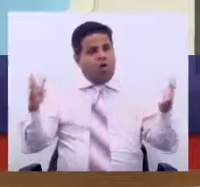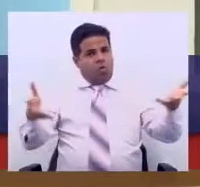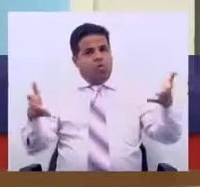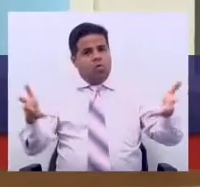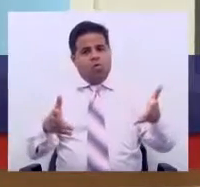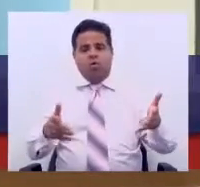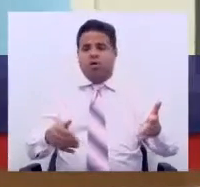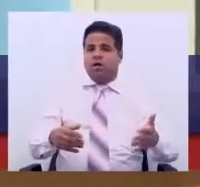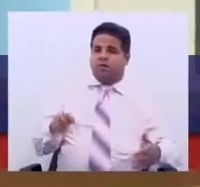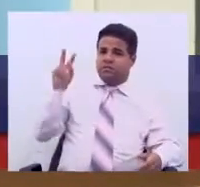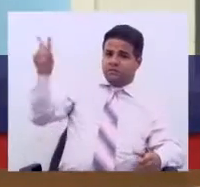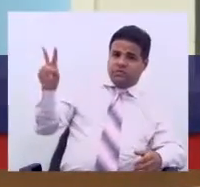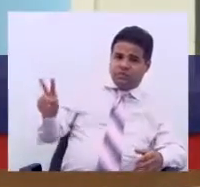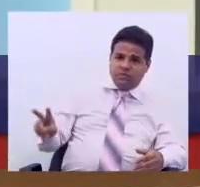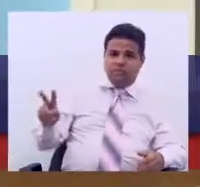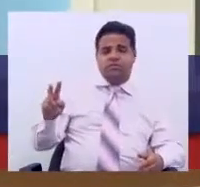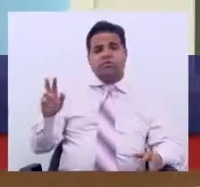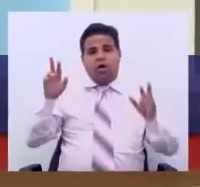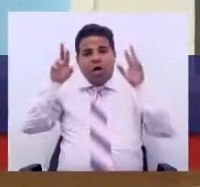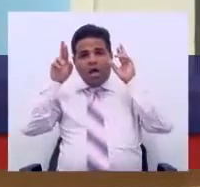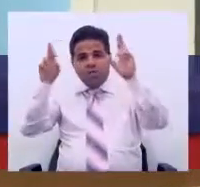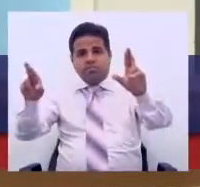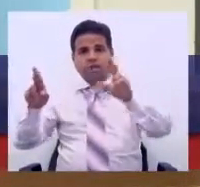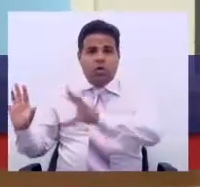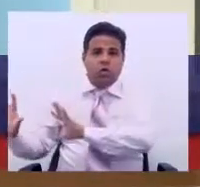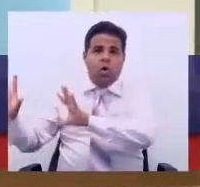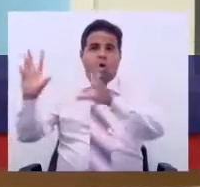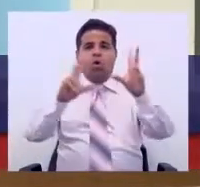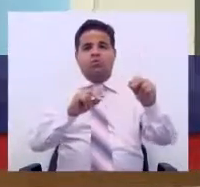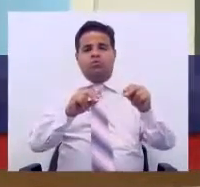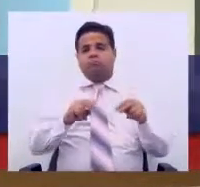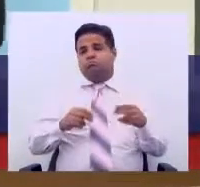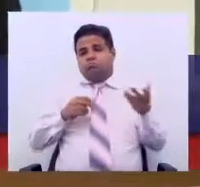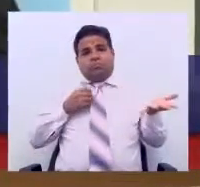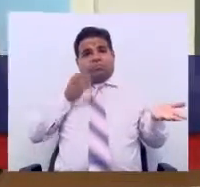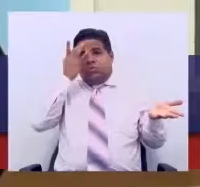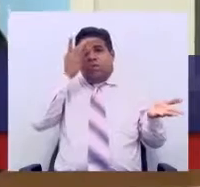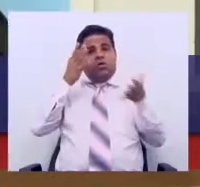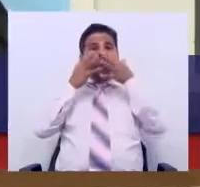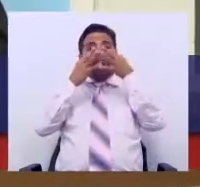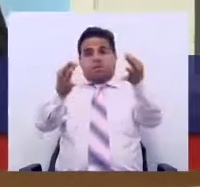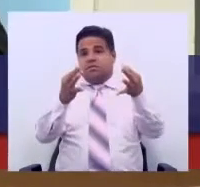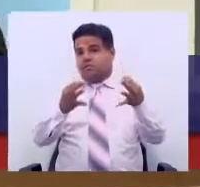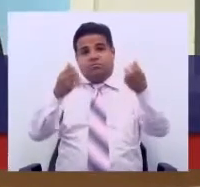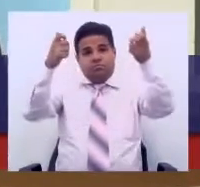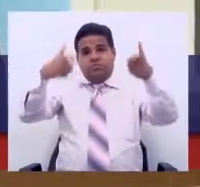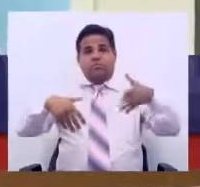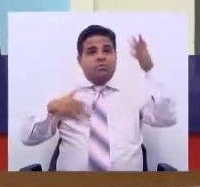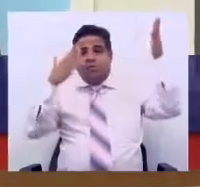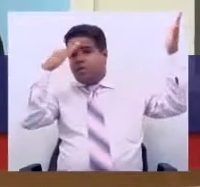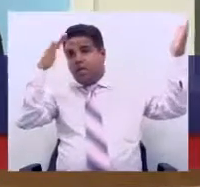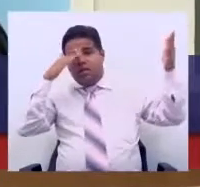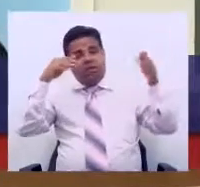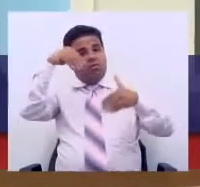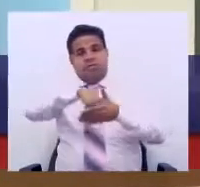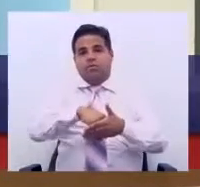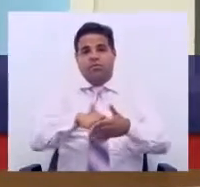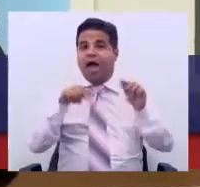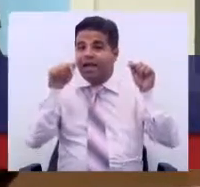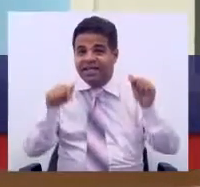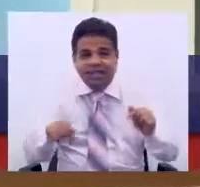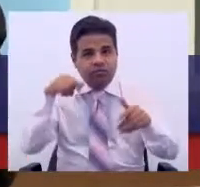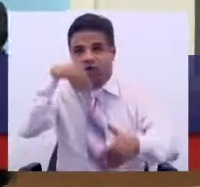Agora, com devida vênia, devido respeito a todos, eu acho que não prestaram atenção do que nós estávamos votando. Que nós não